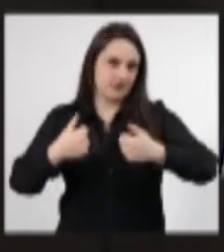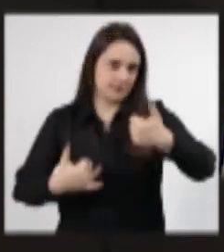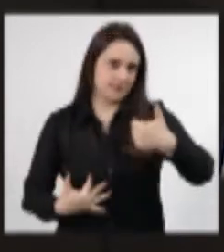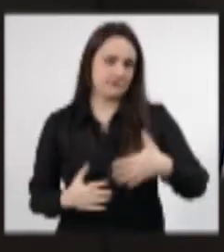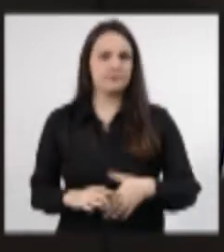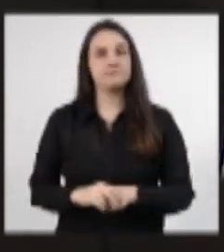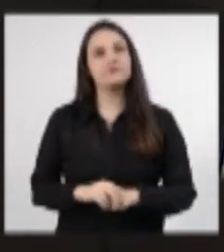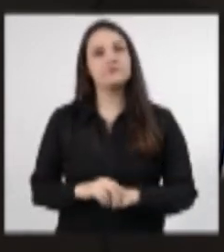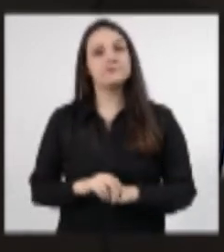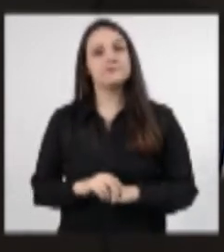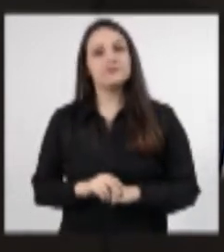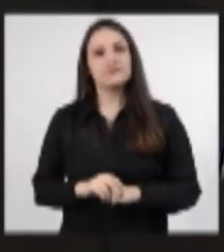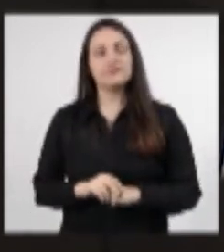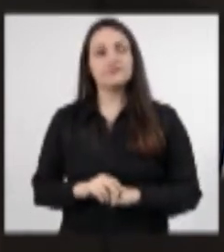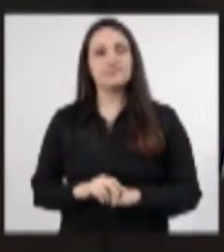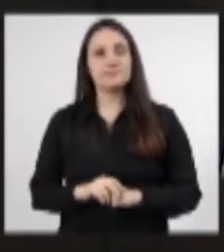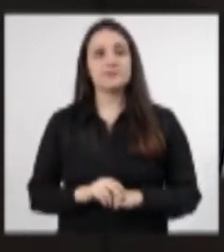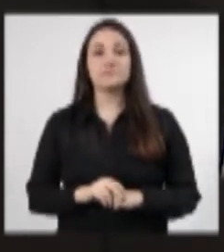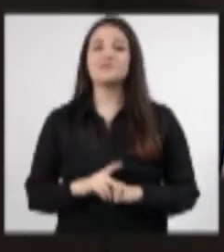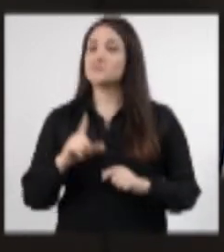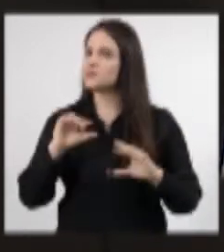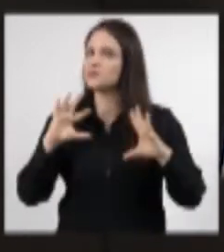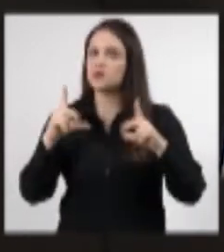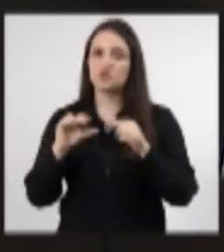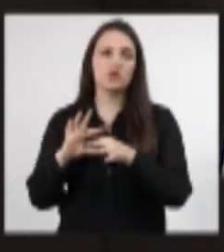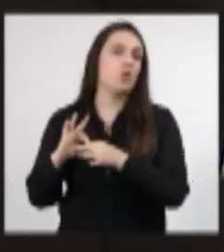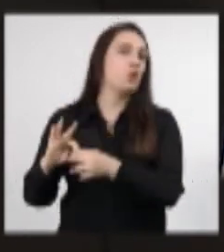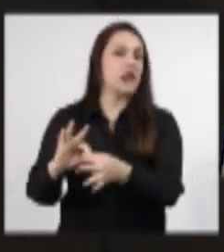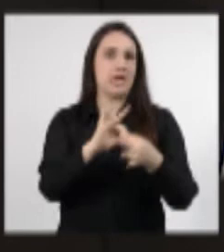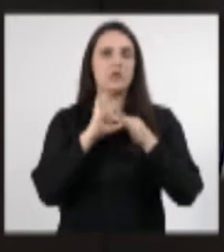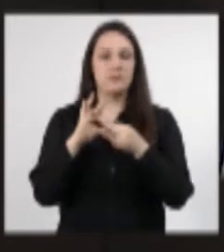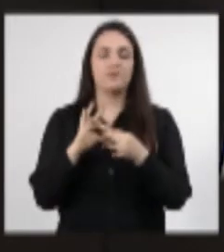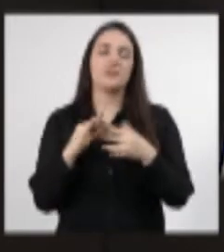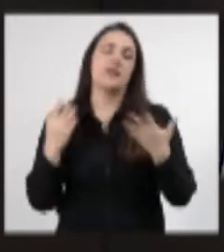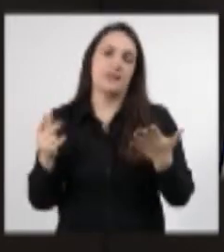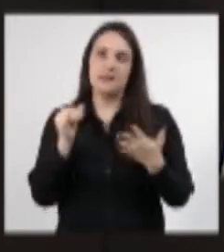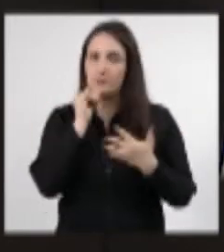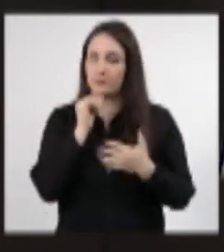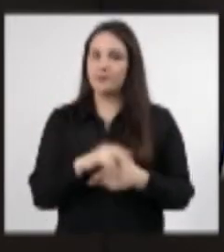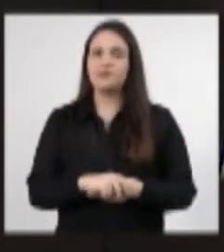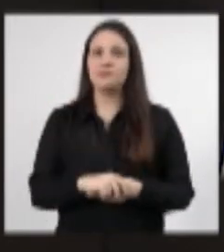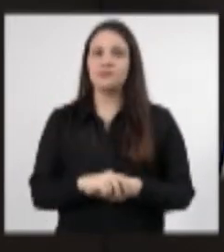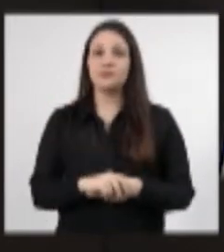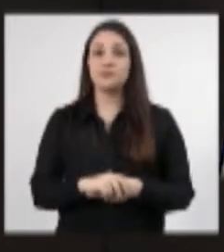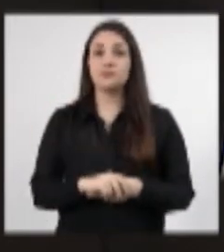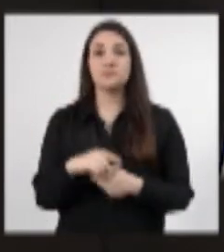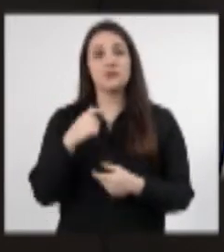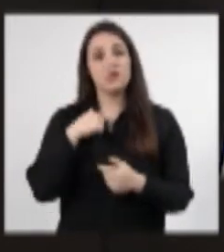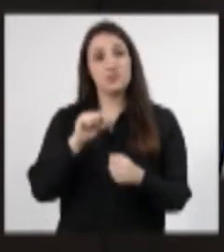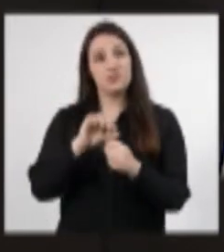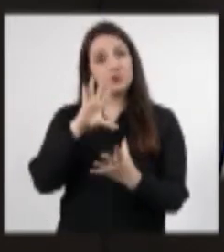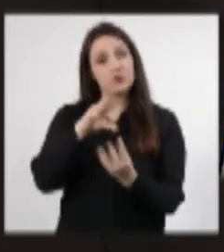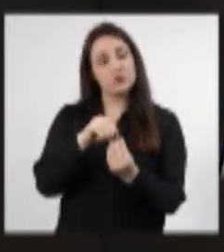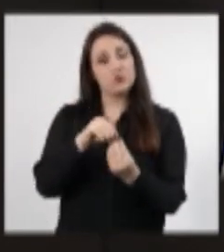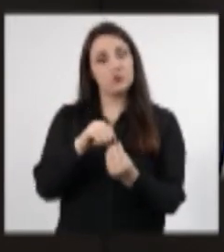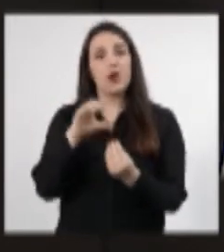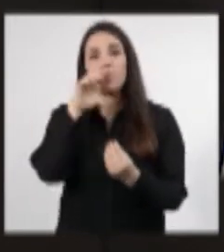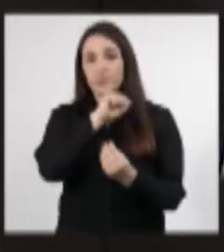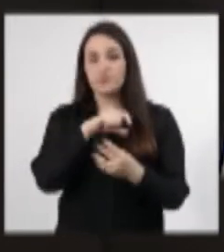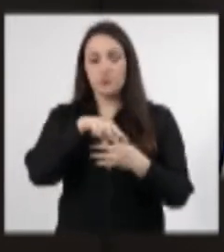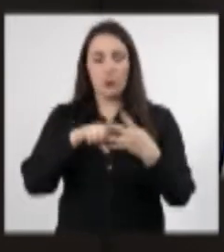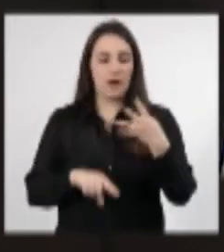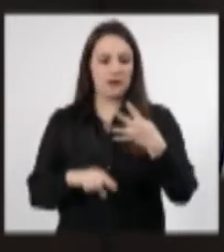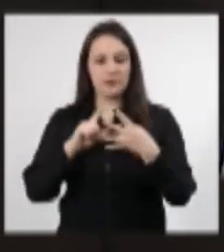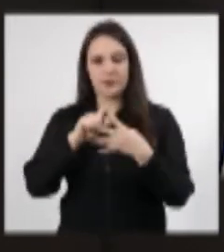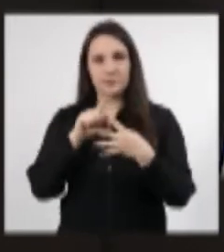fatores. Em regra, esses fatores se integram. Eu destaco aqui, de forma